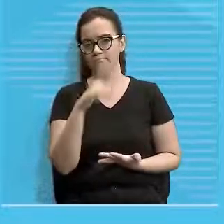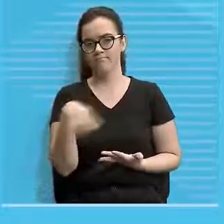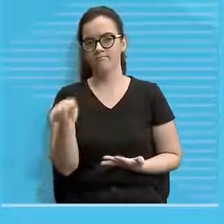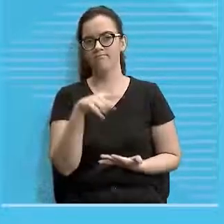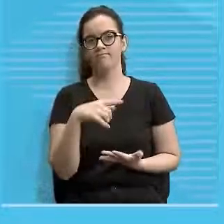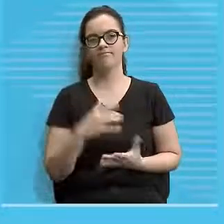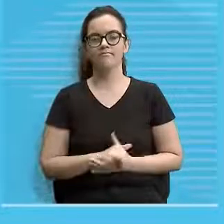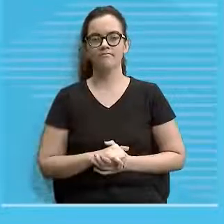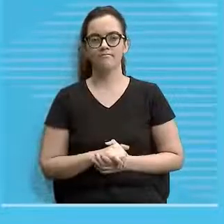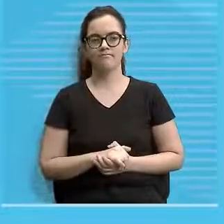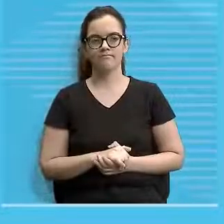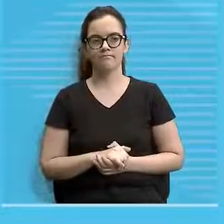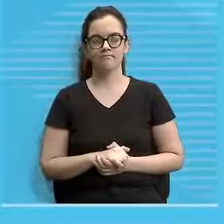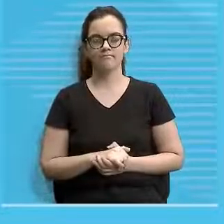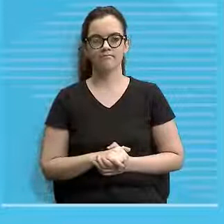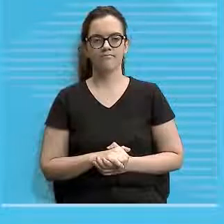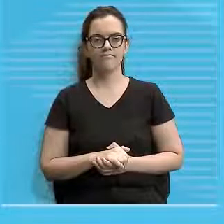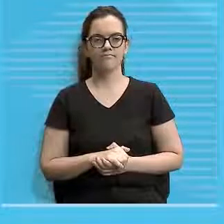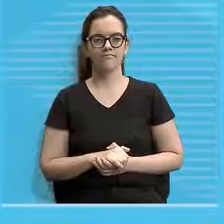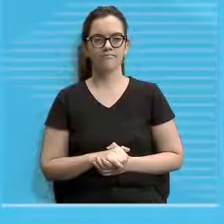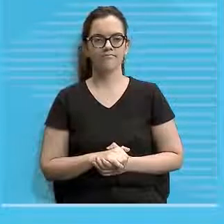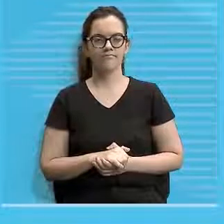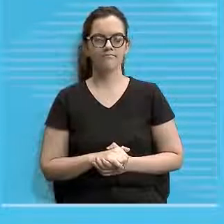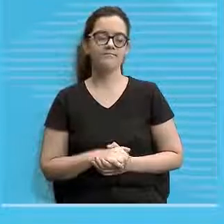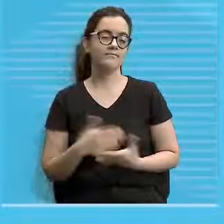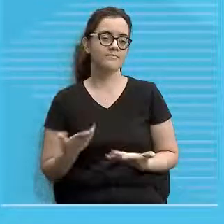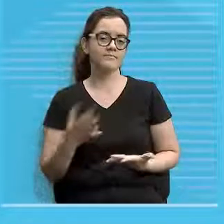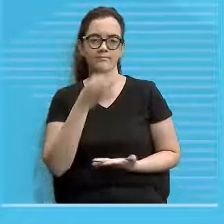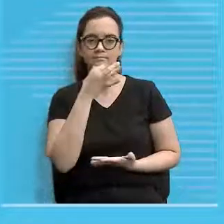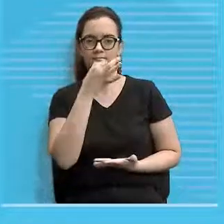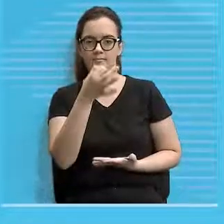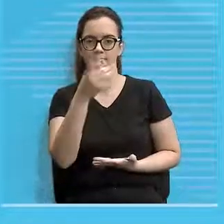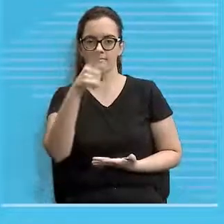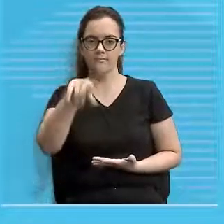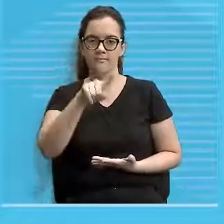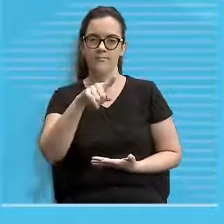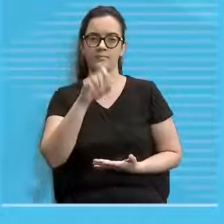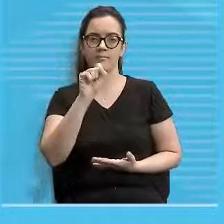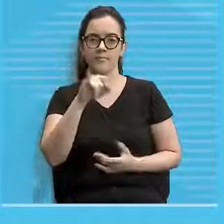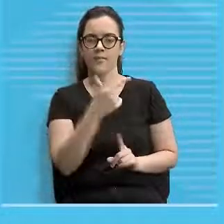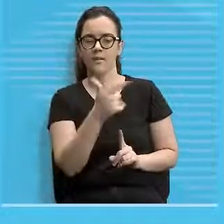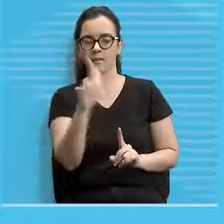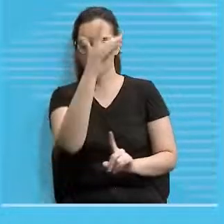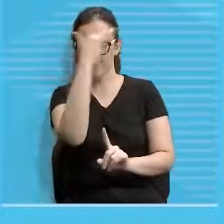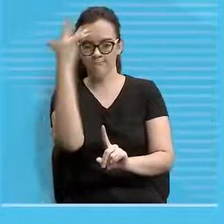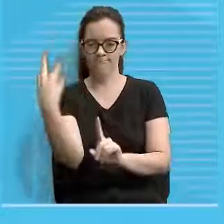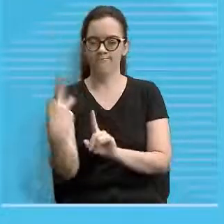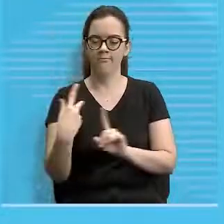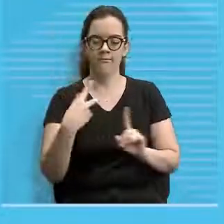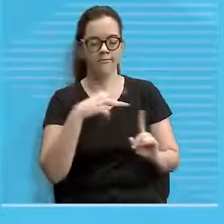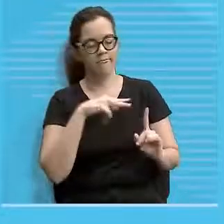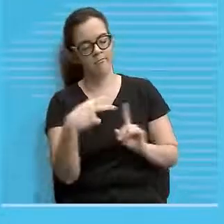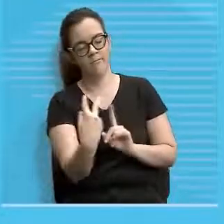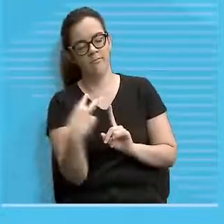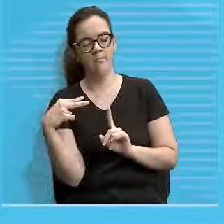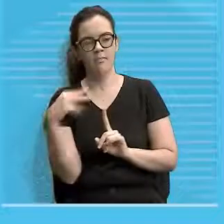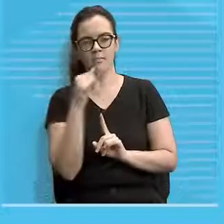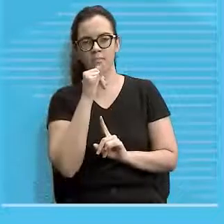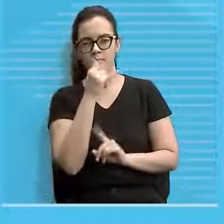que medida a imagem que os outros têm de nós influencia o quanto gostamos de nós